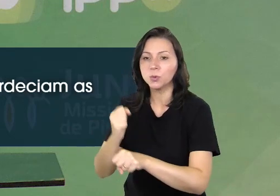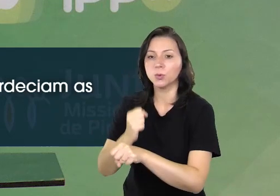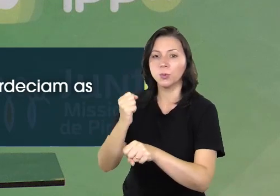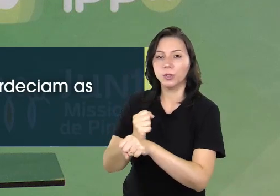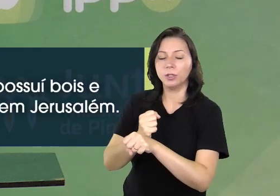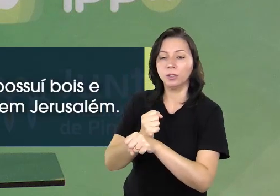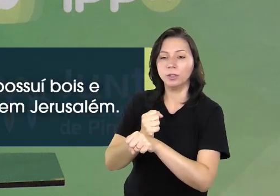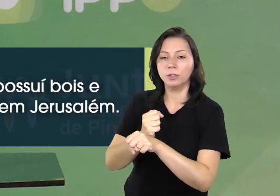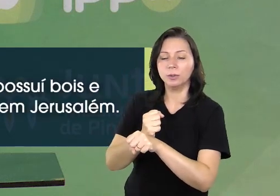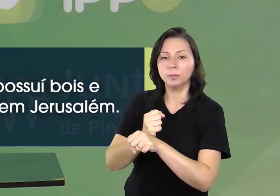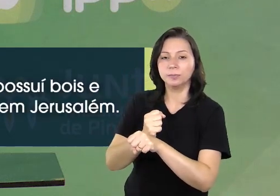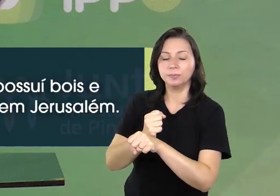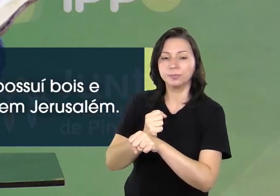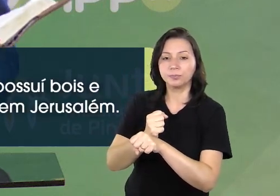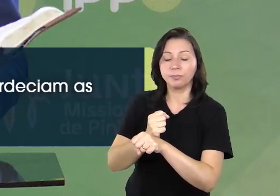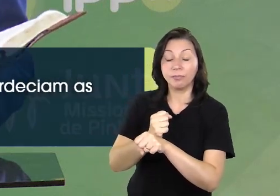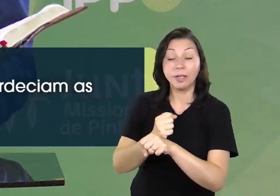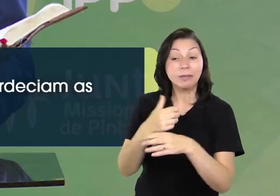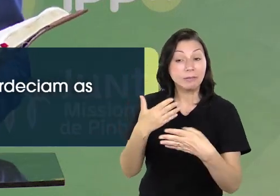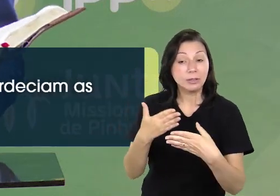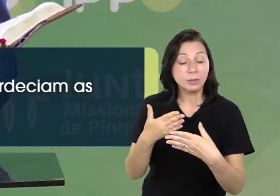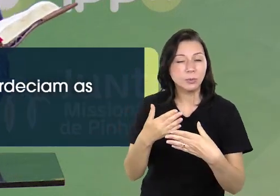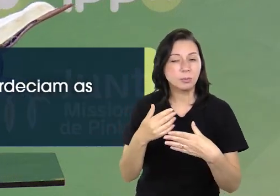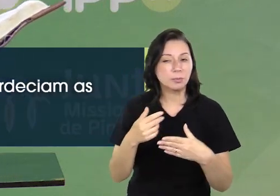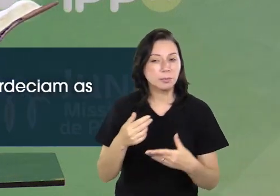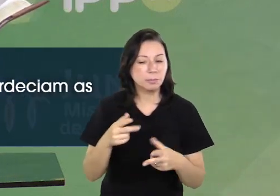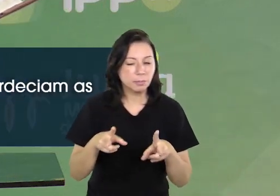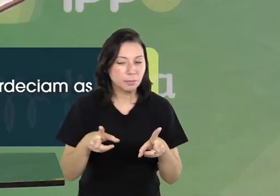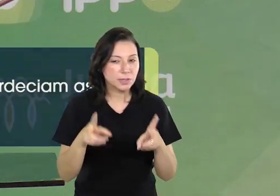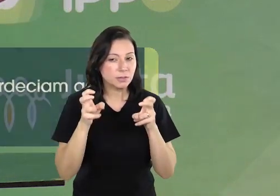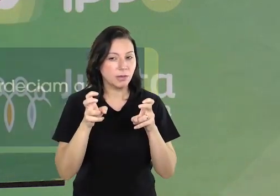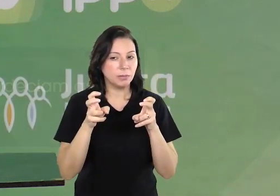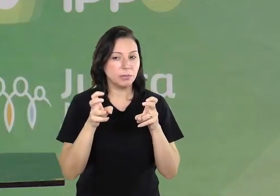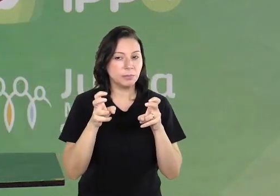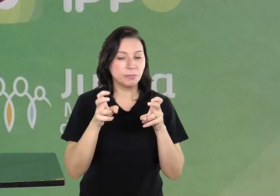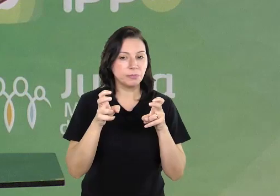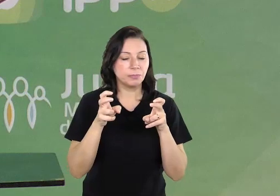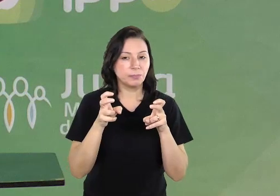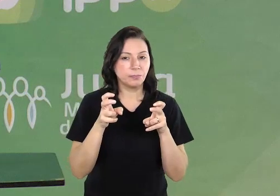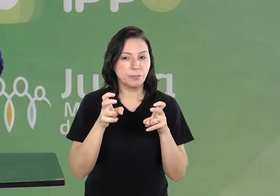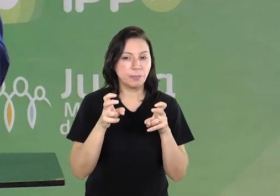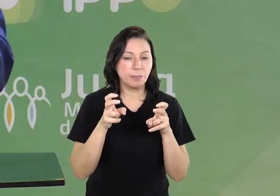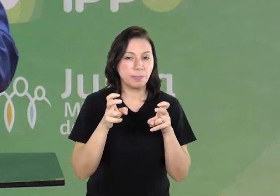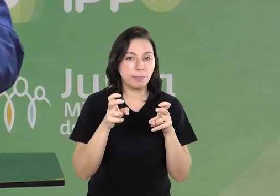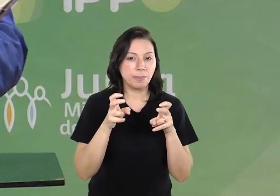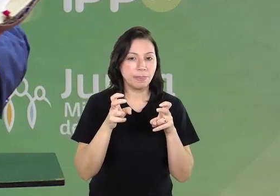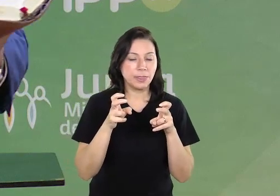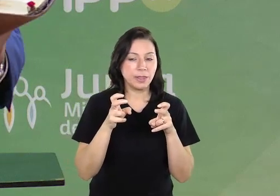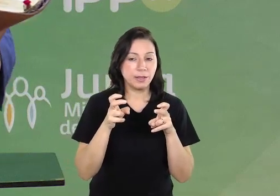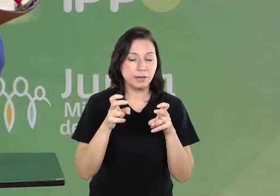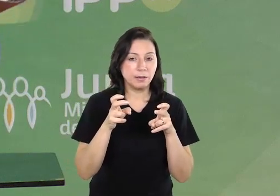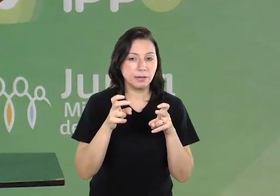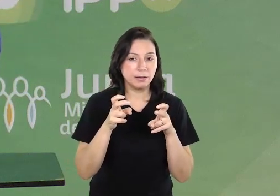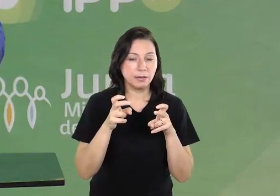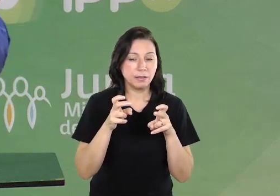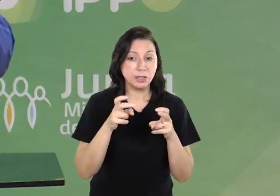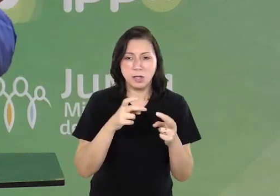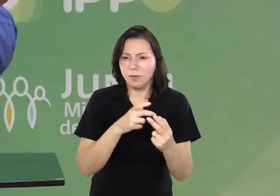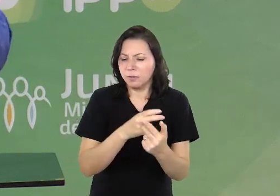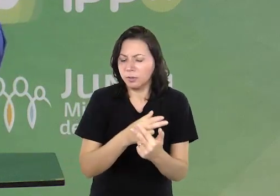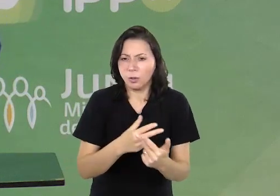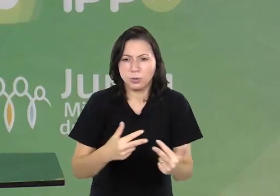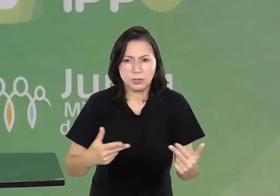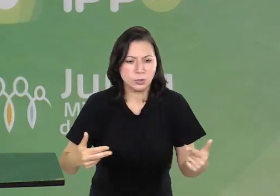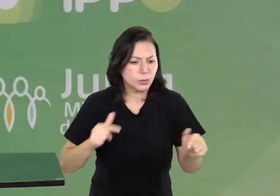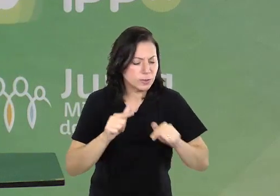árvores e aí você começou a perceber o seguinte que há uma pluralidade aqui tudo que ele fez